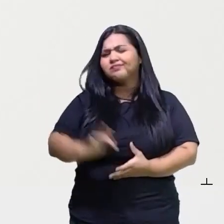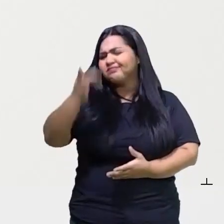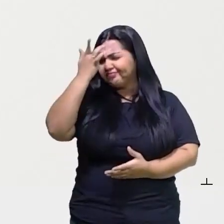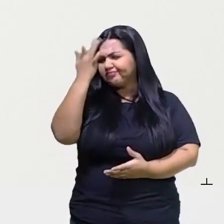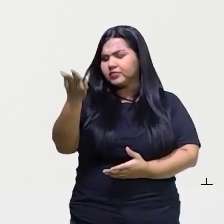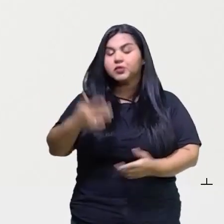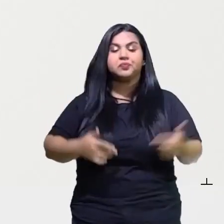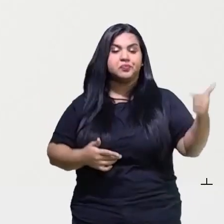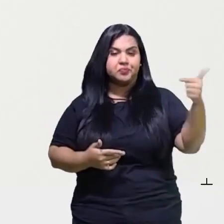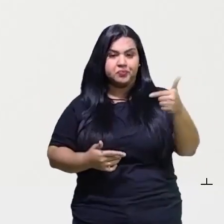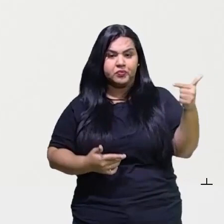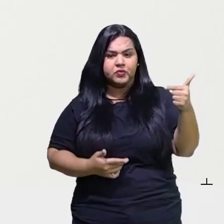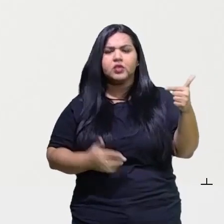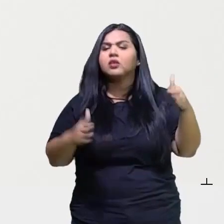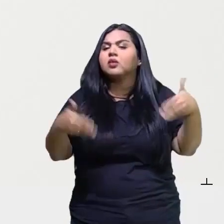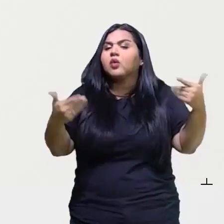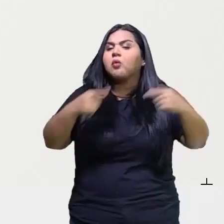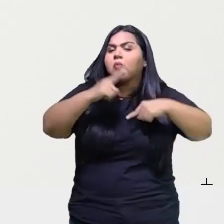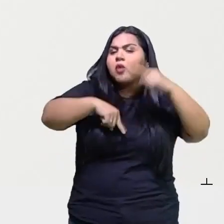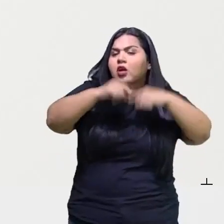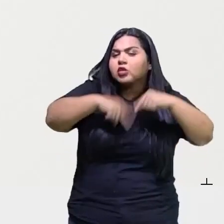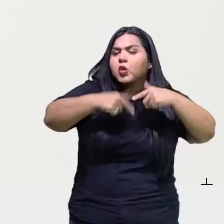demais. Questão 2. Qual a